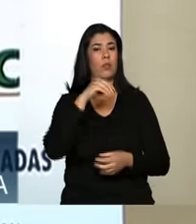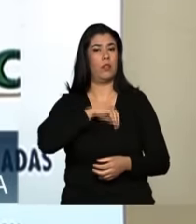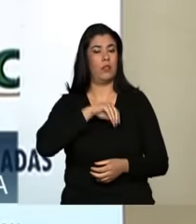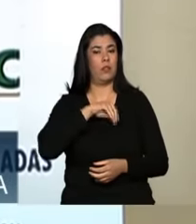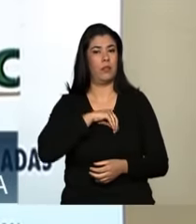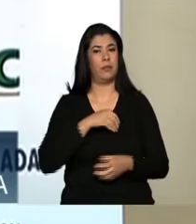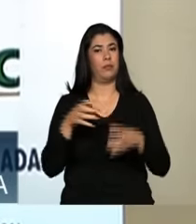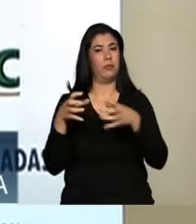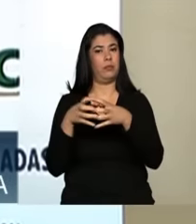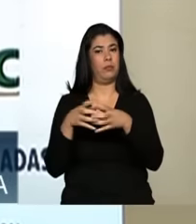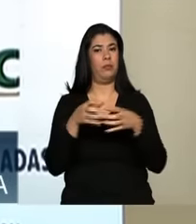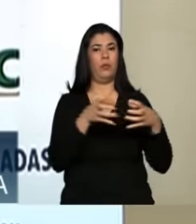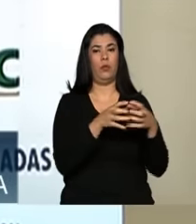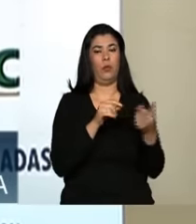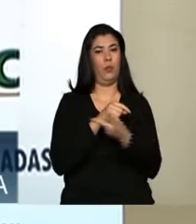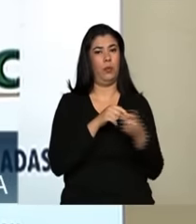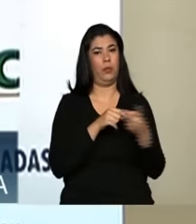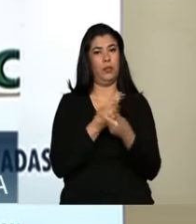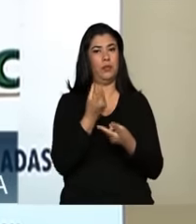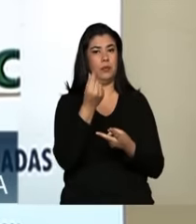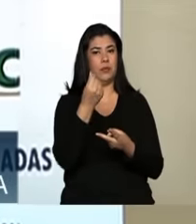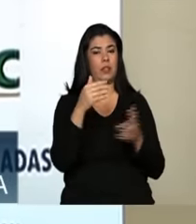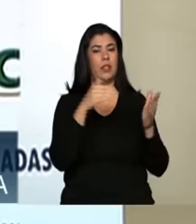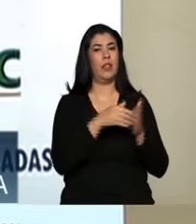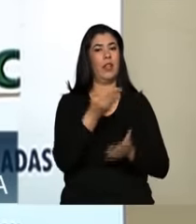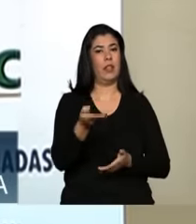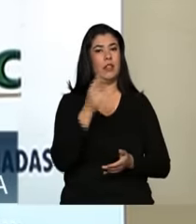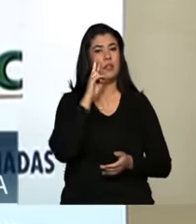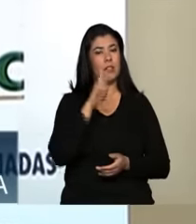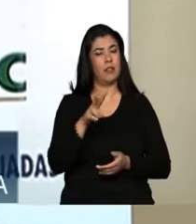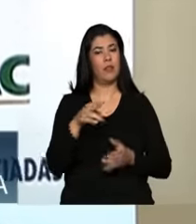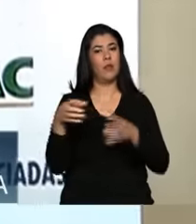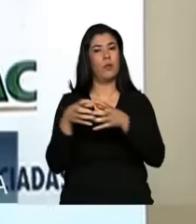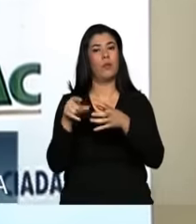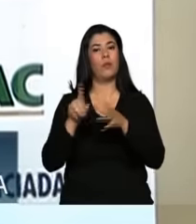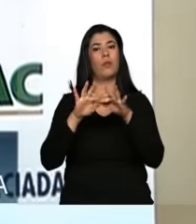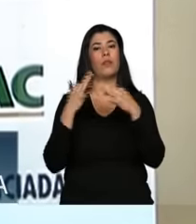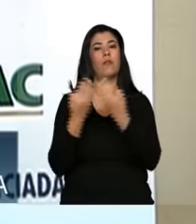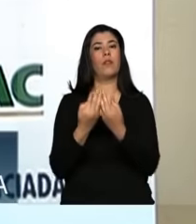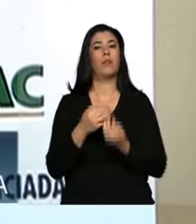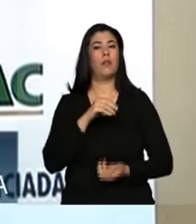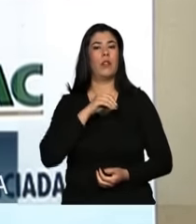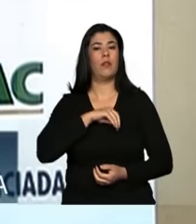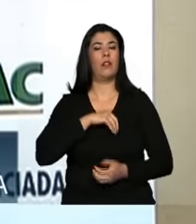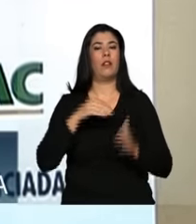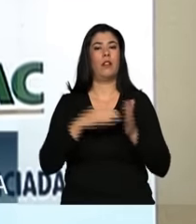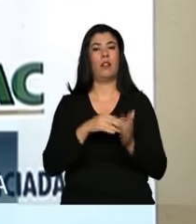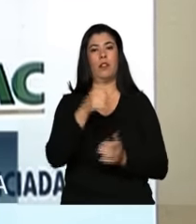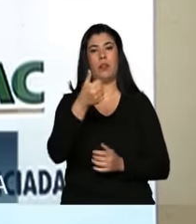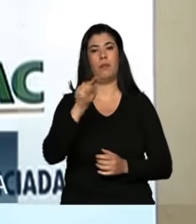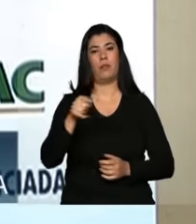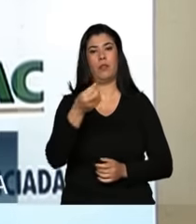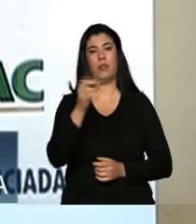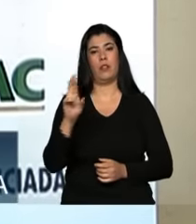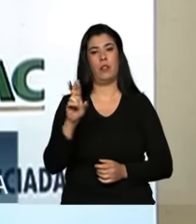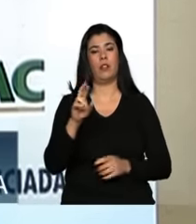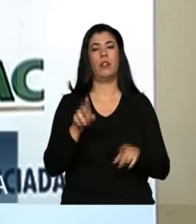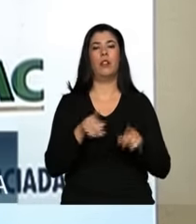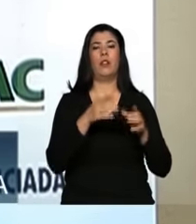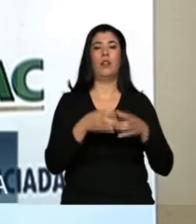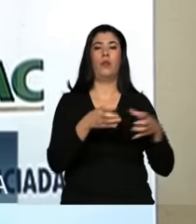contempladas. Nesse residencial de Juazeiro é de até R$ 1.600, mas existe uma outra renda, outra faixa de renda, que vai de